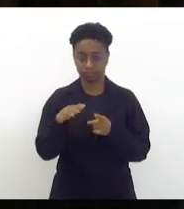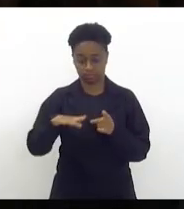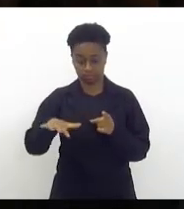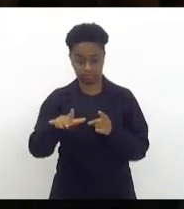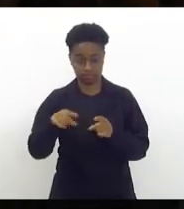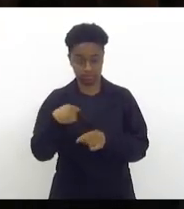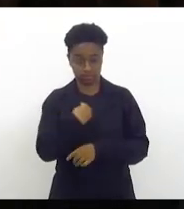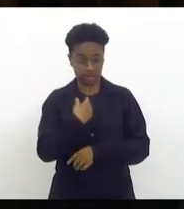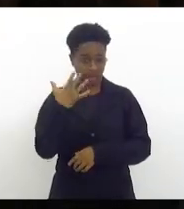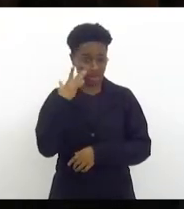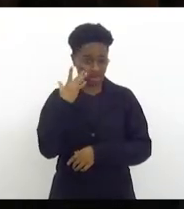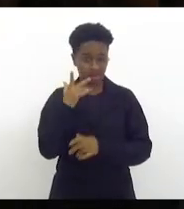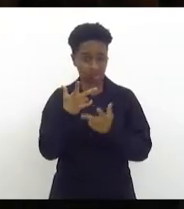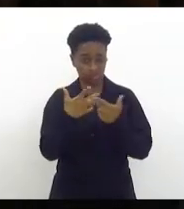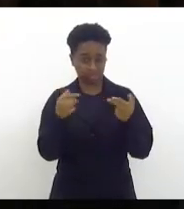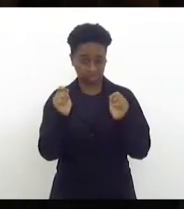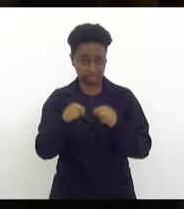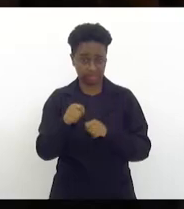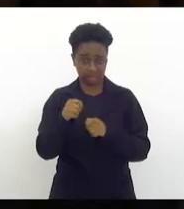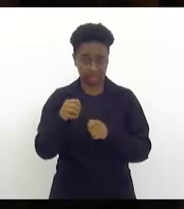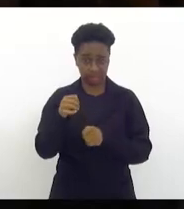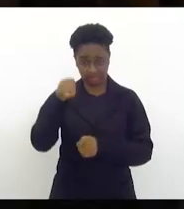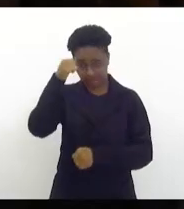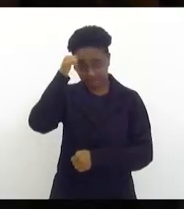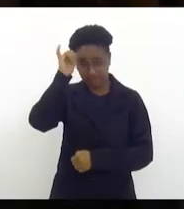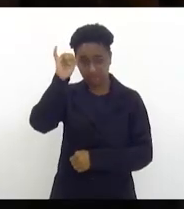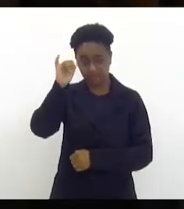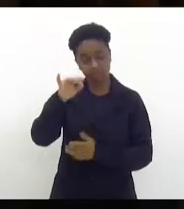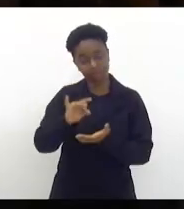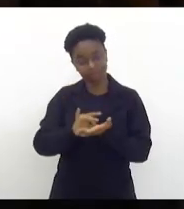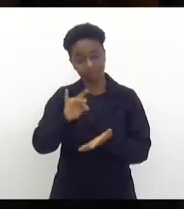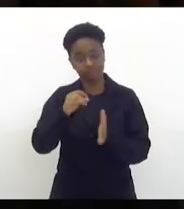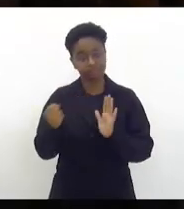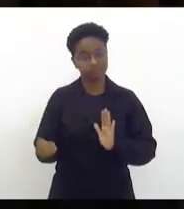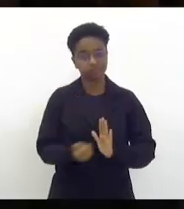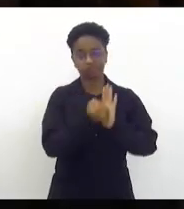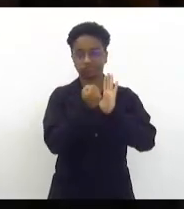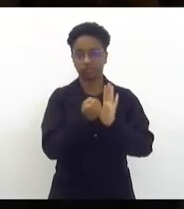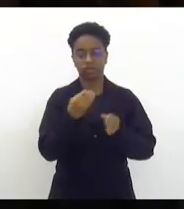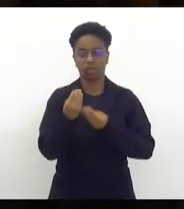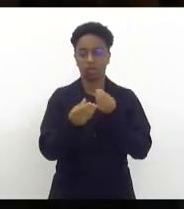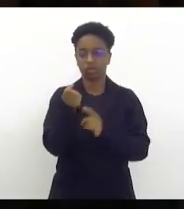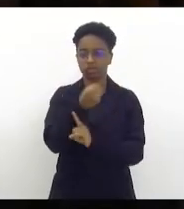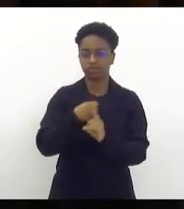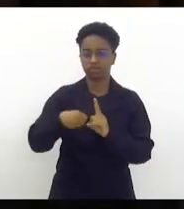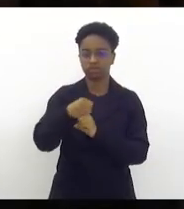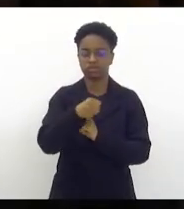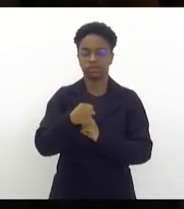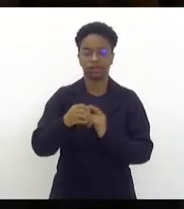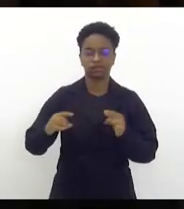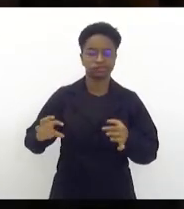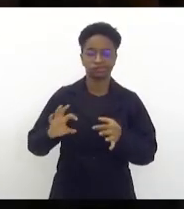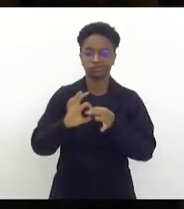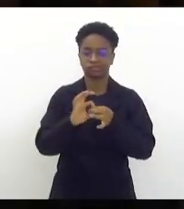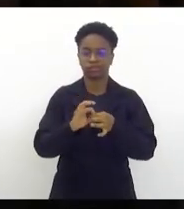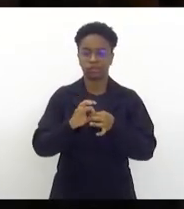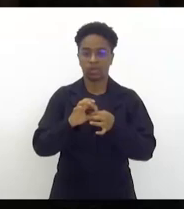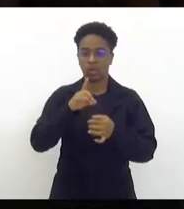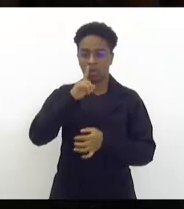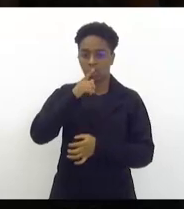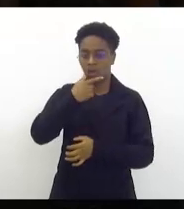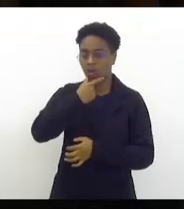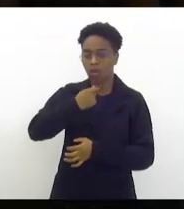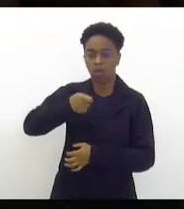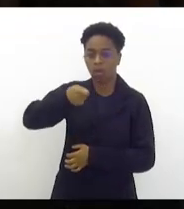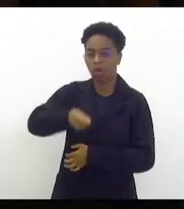como uma tragédia evitável é, evidentemente, a marca de uma sociedade patriarcal que olha as mulheres como